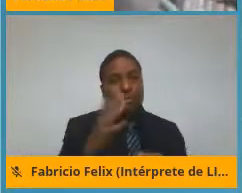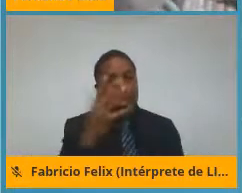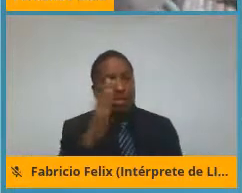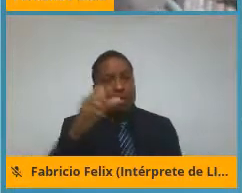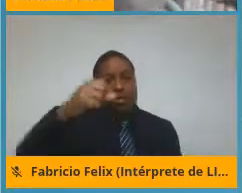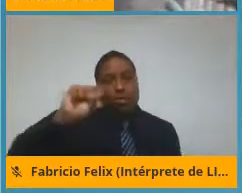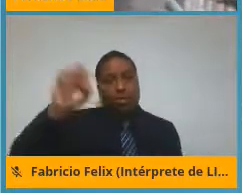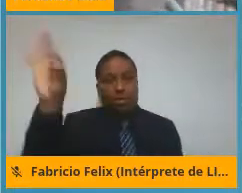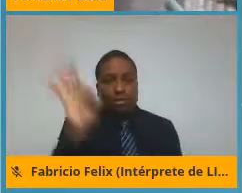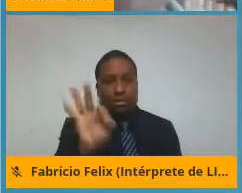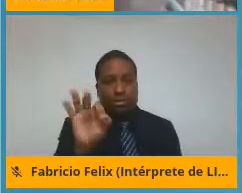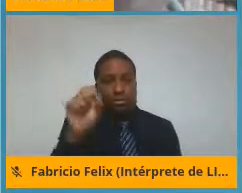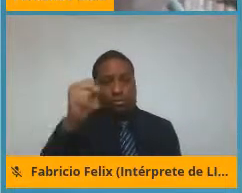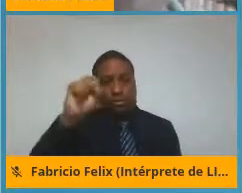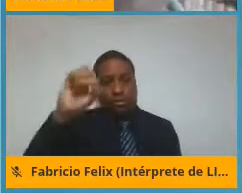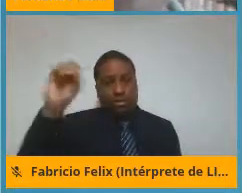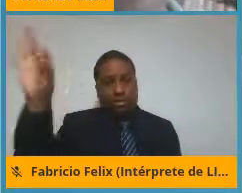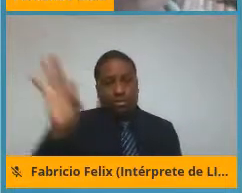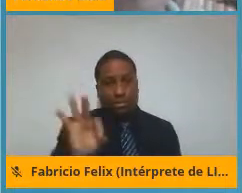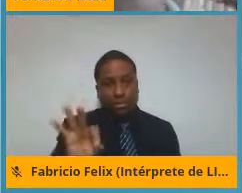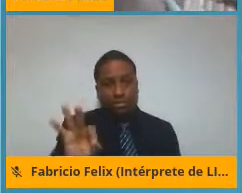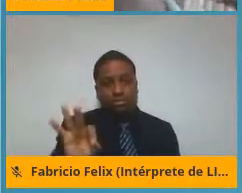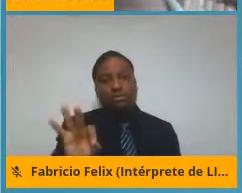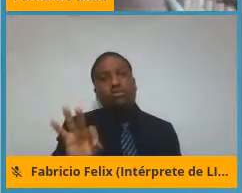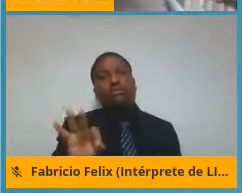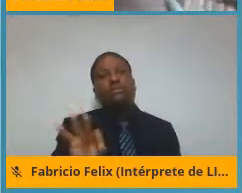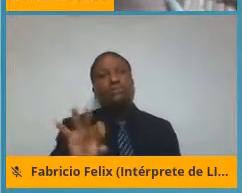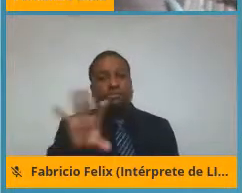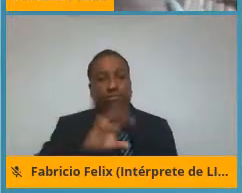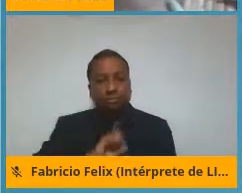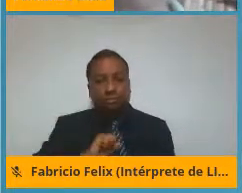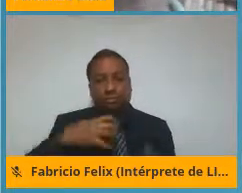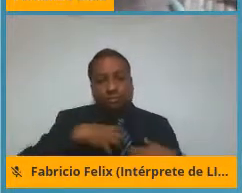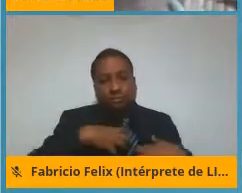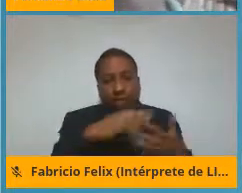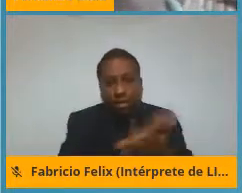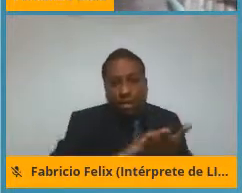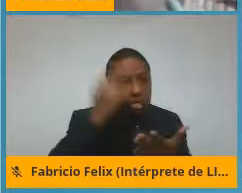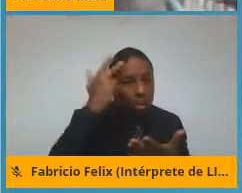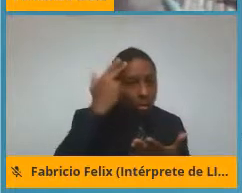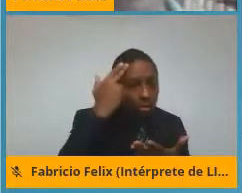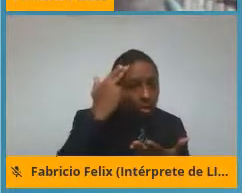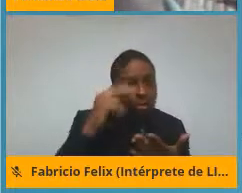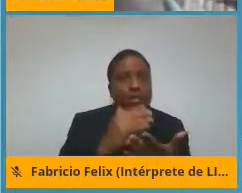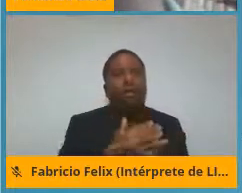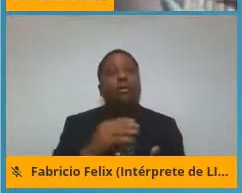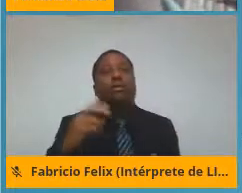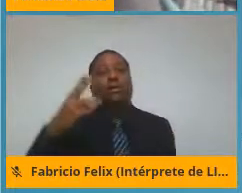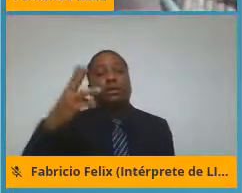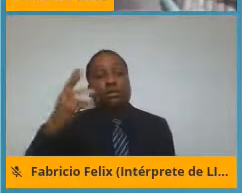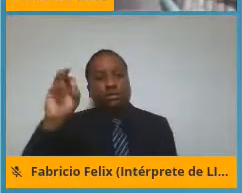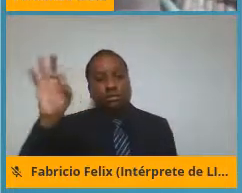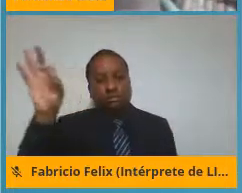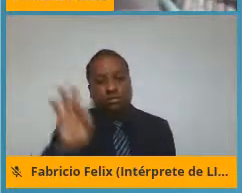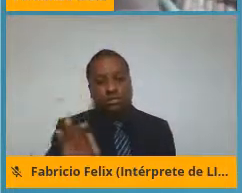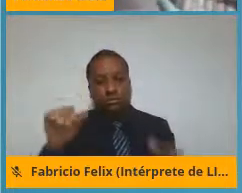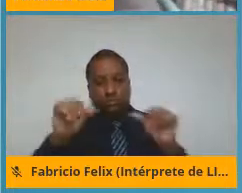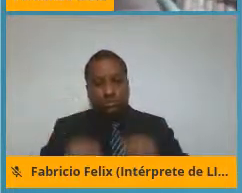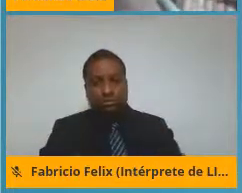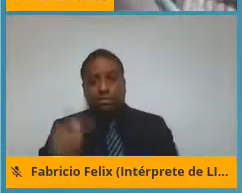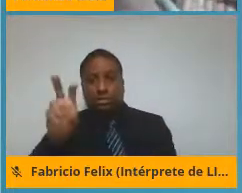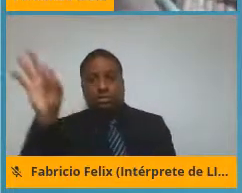fazem forma assintomática ou leve, 20% fazem forma sintomática, e 5% fazem forma